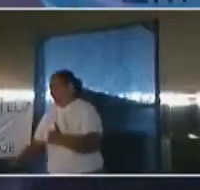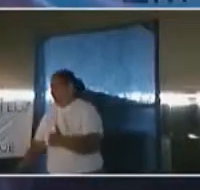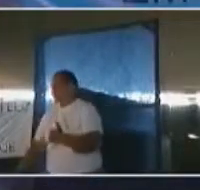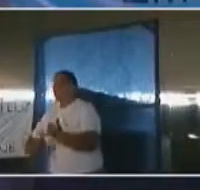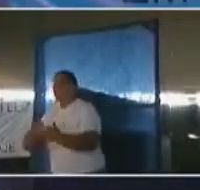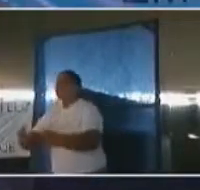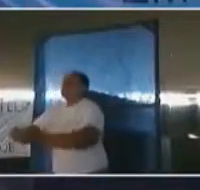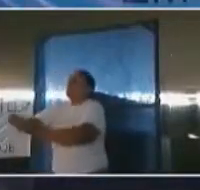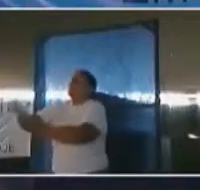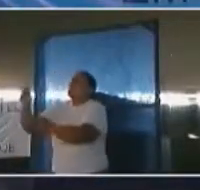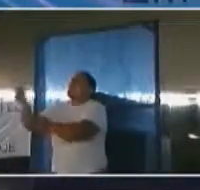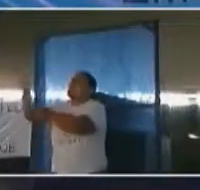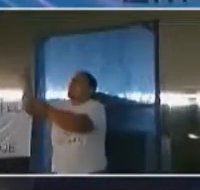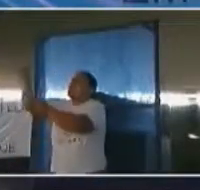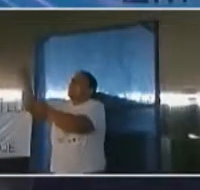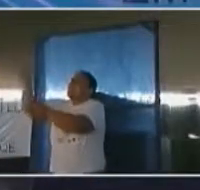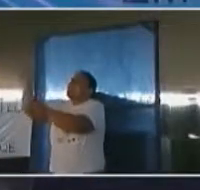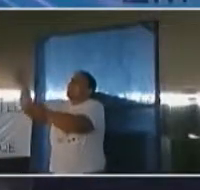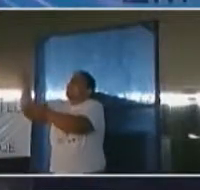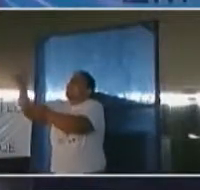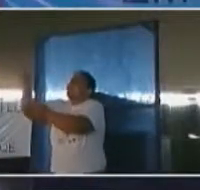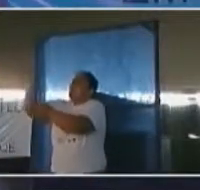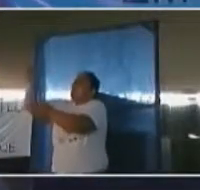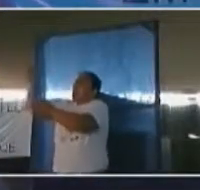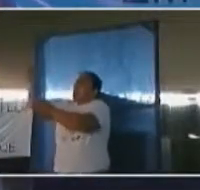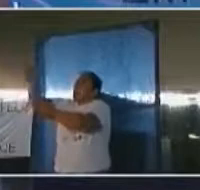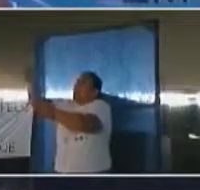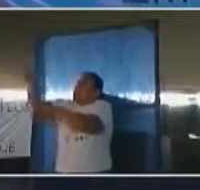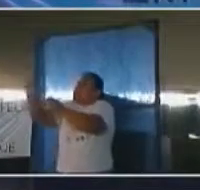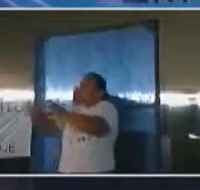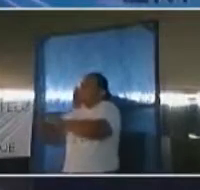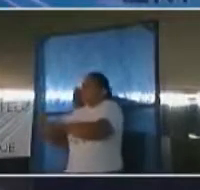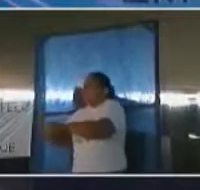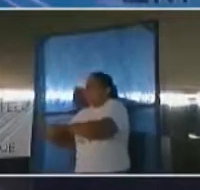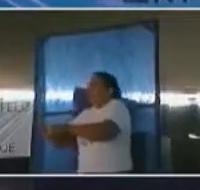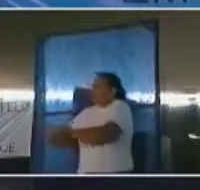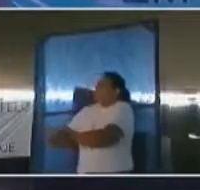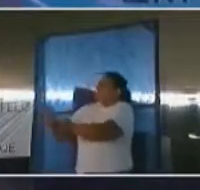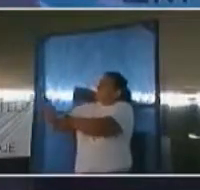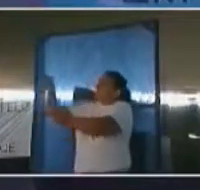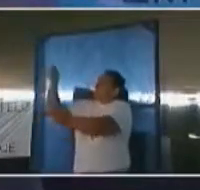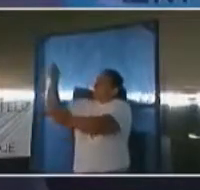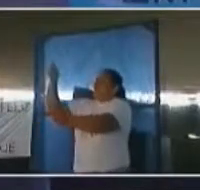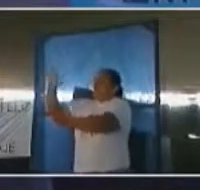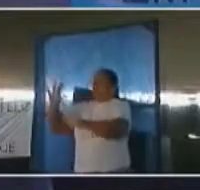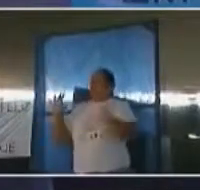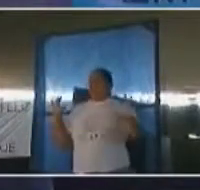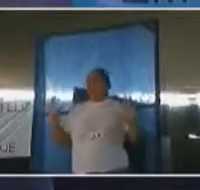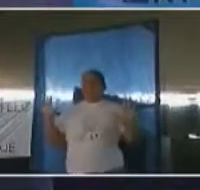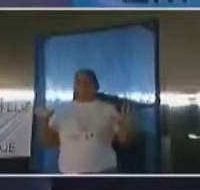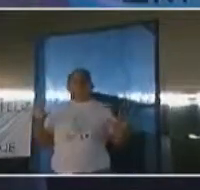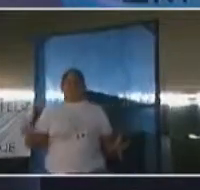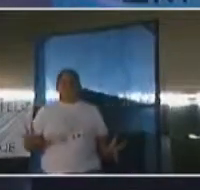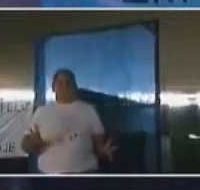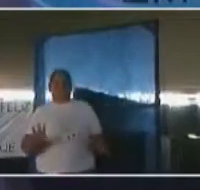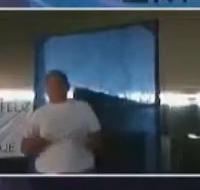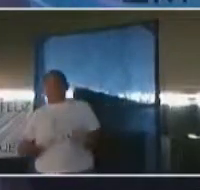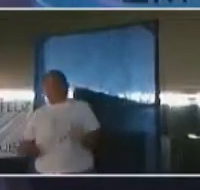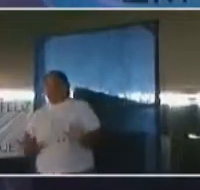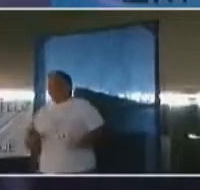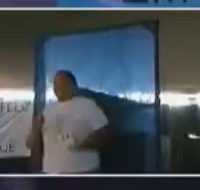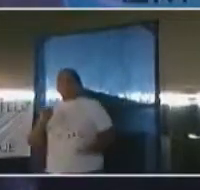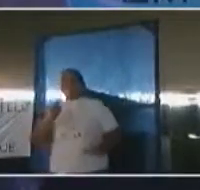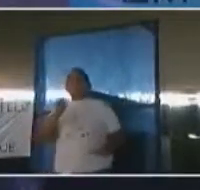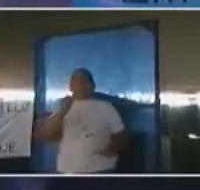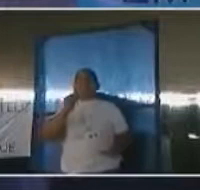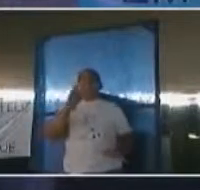competição extremamente acirrada. Quem fazia a pandorga mais bonita, quem fazia a